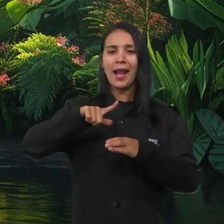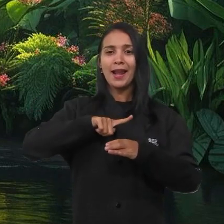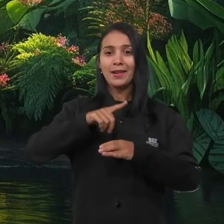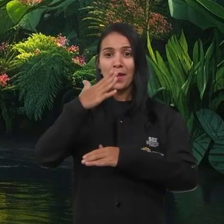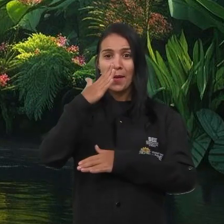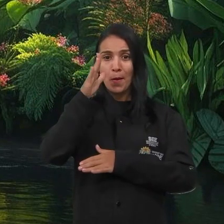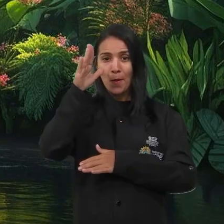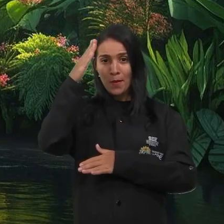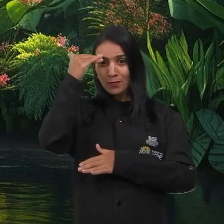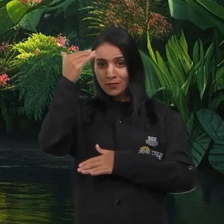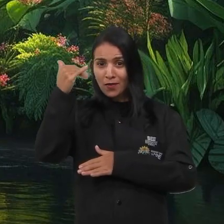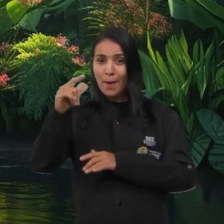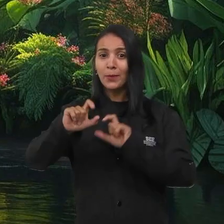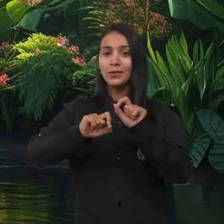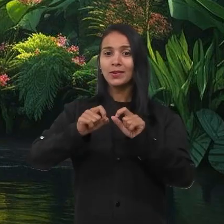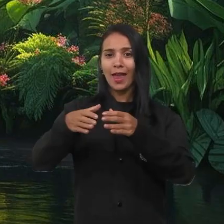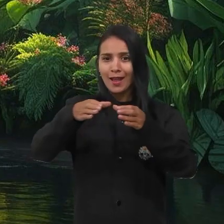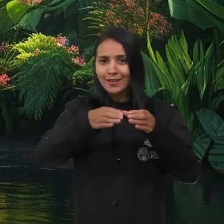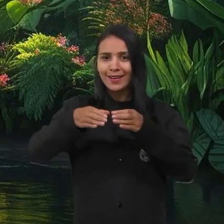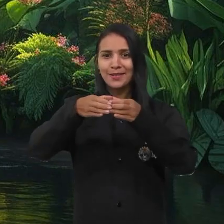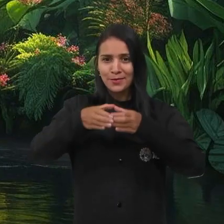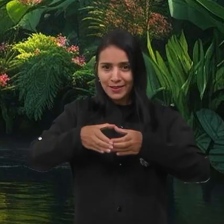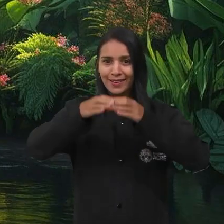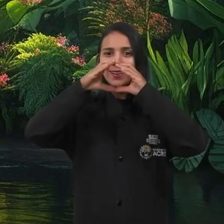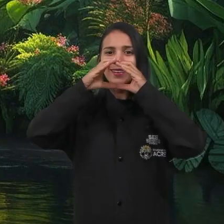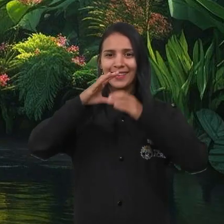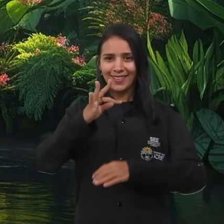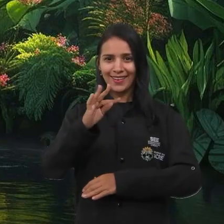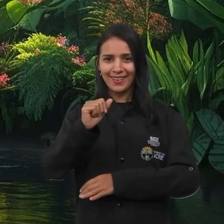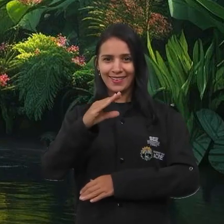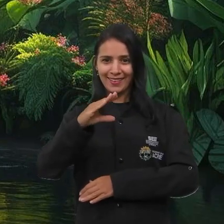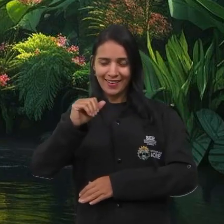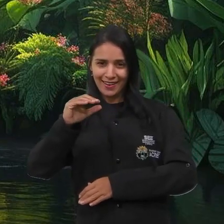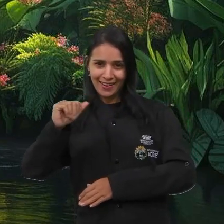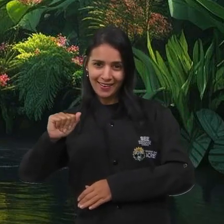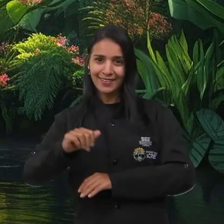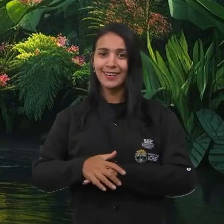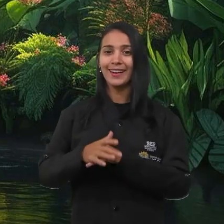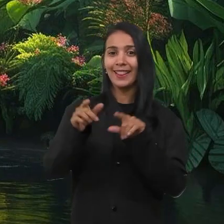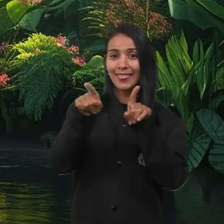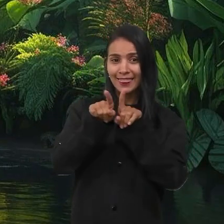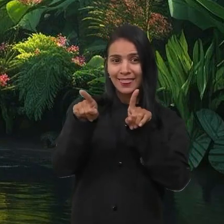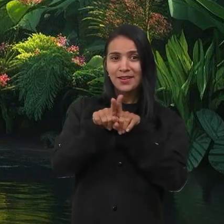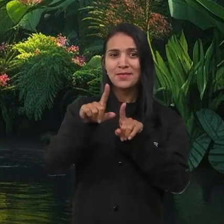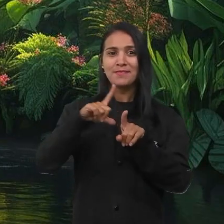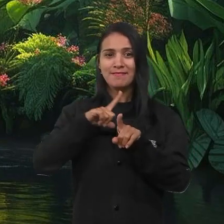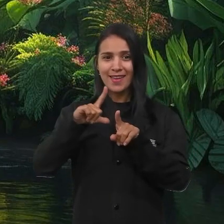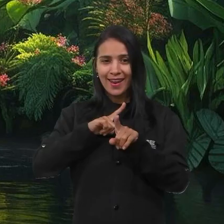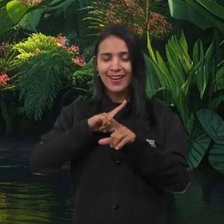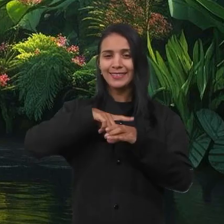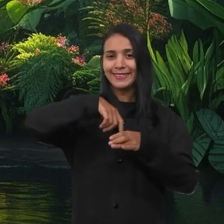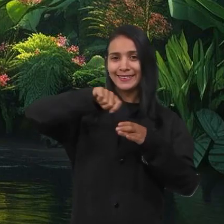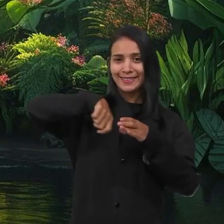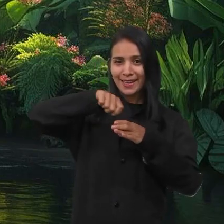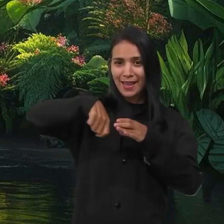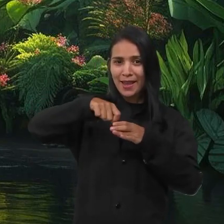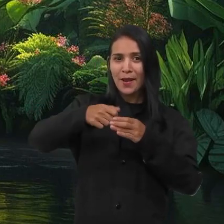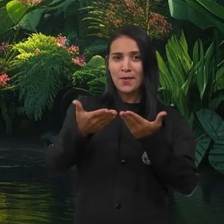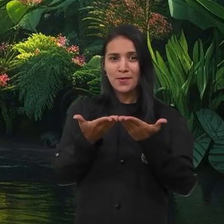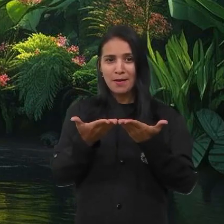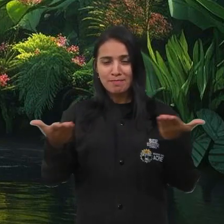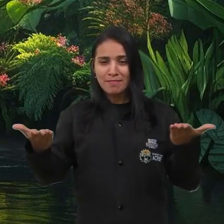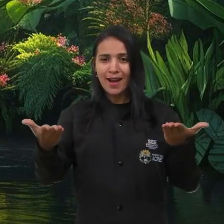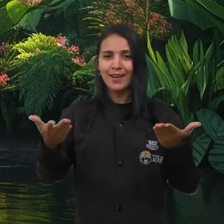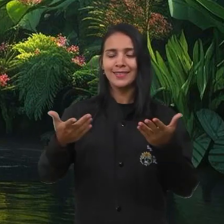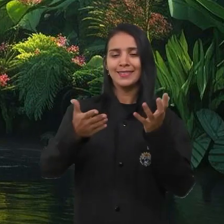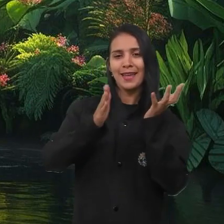tacacá. A gente tem muitas comidas à base de mandioca, que é justamente herança dos povos indígenas, e a